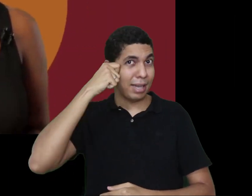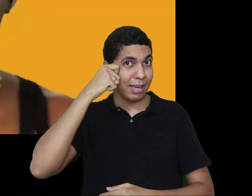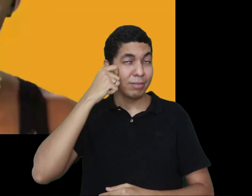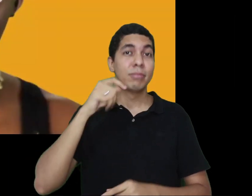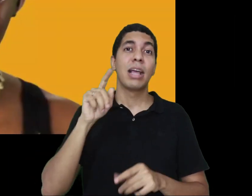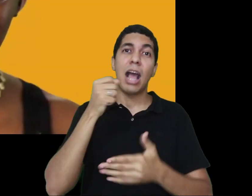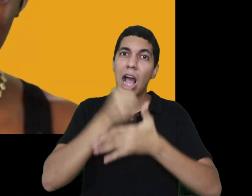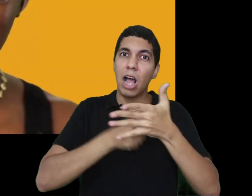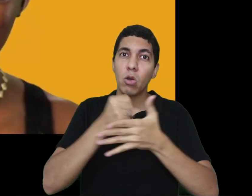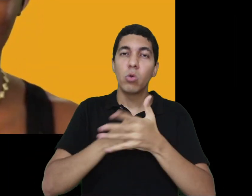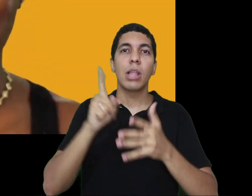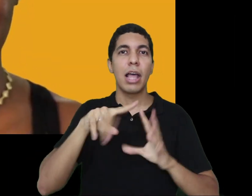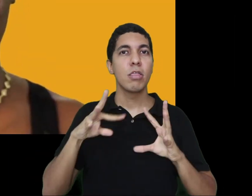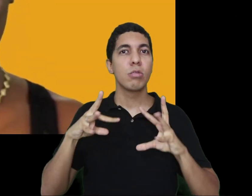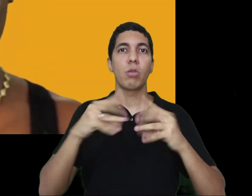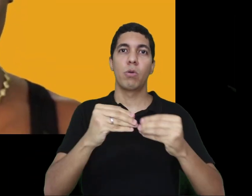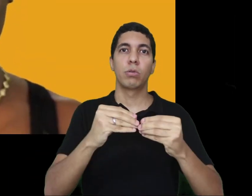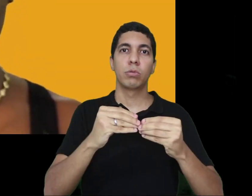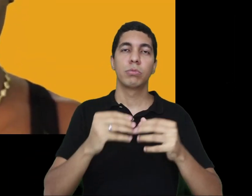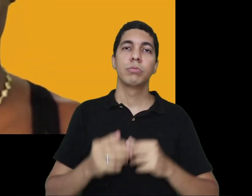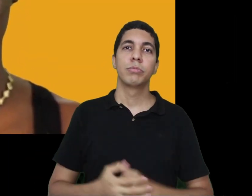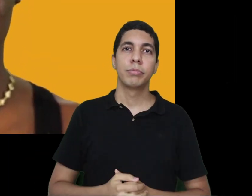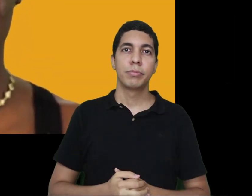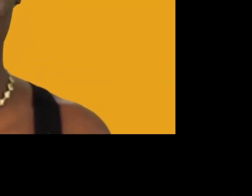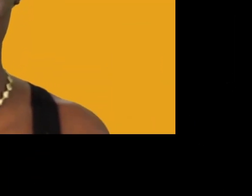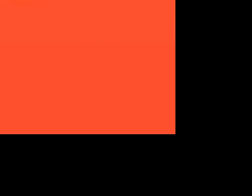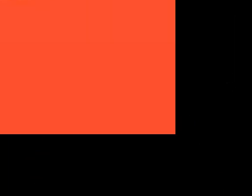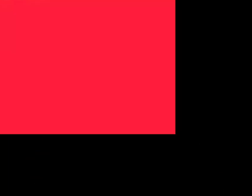dos negros. Essa luta é de todos.